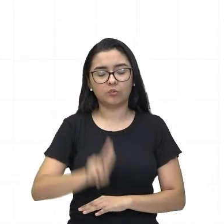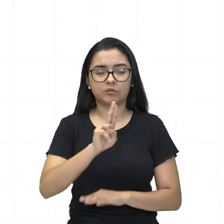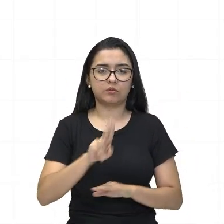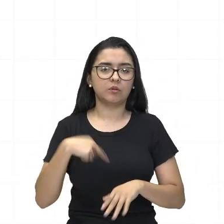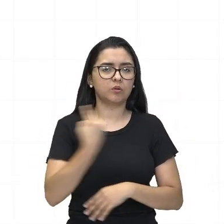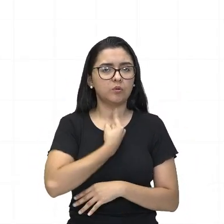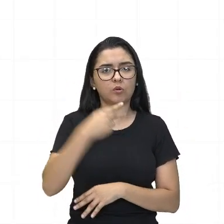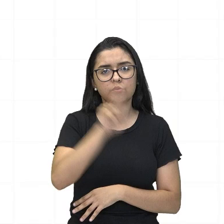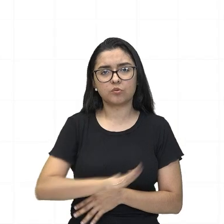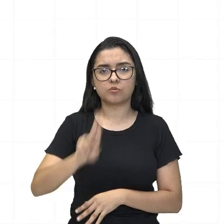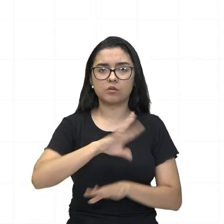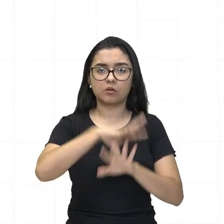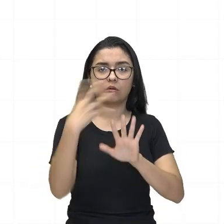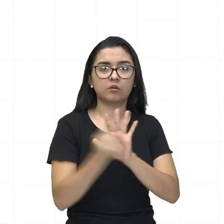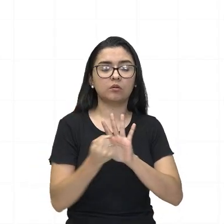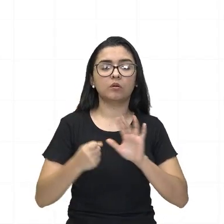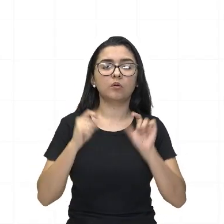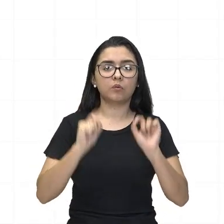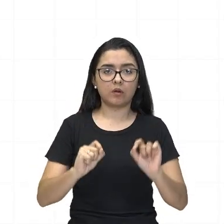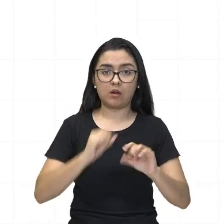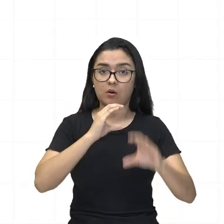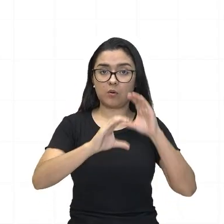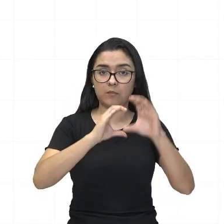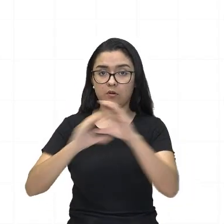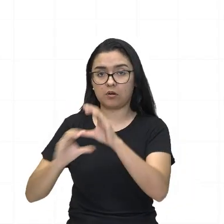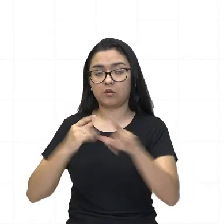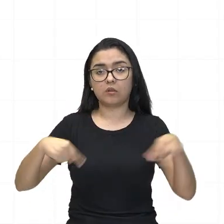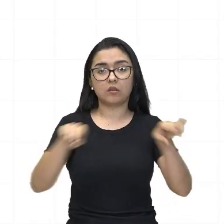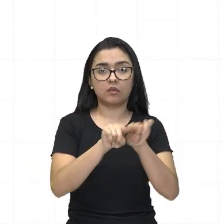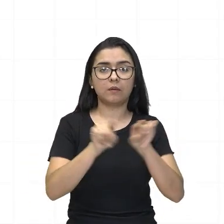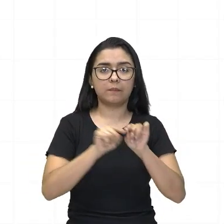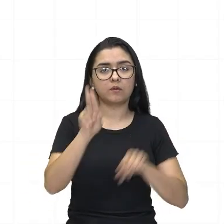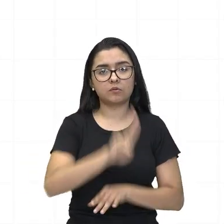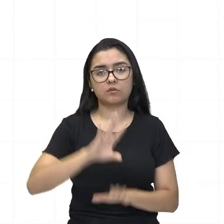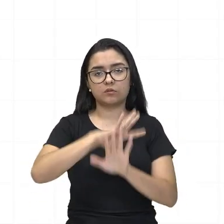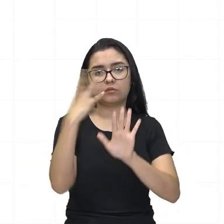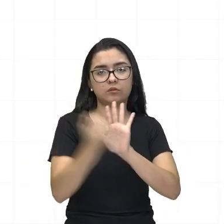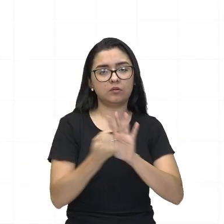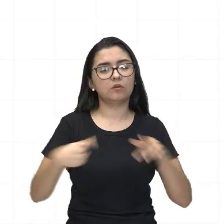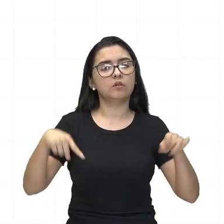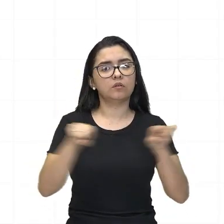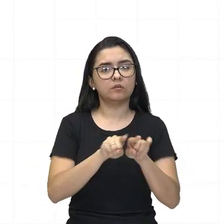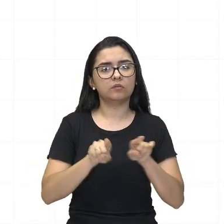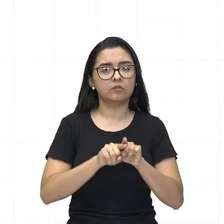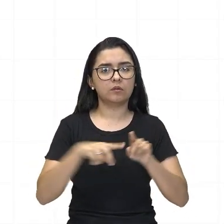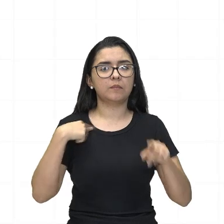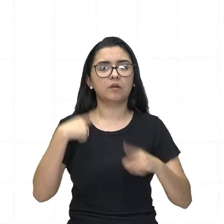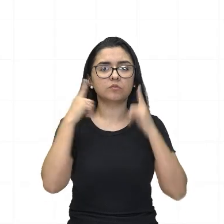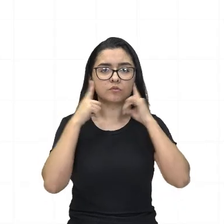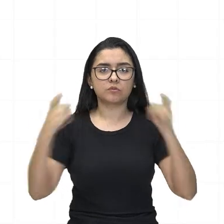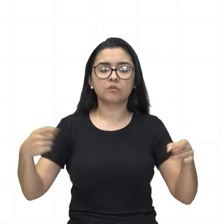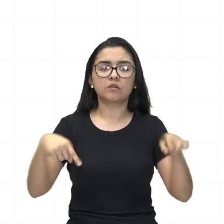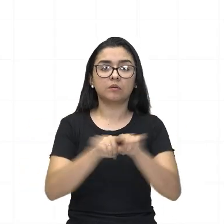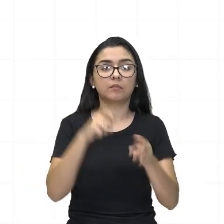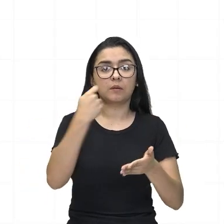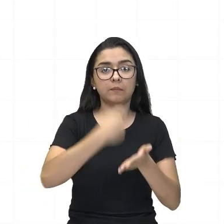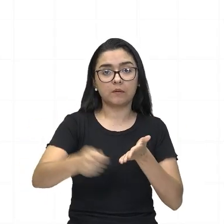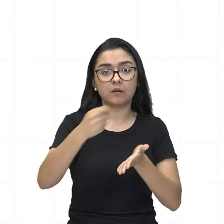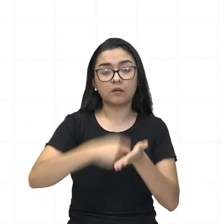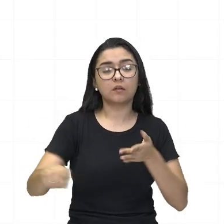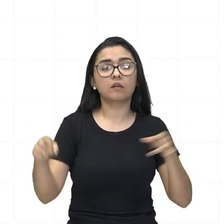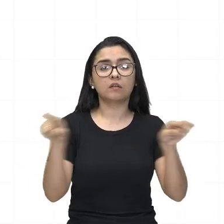os símbolos na comunicação, usamos símbolos para os sons, as escritas,